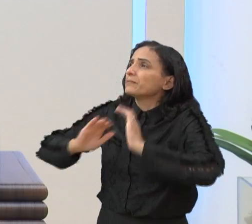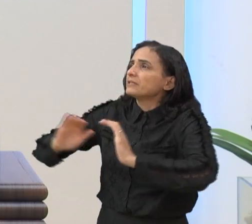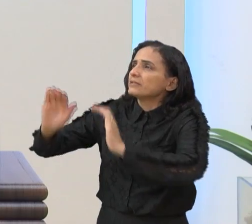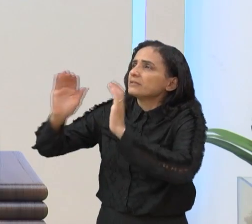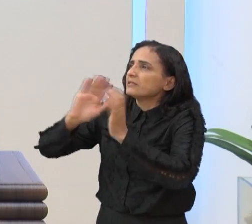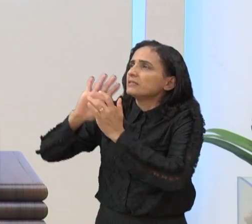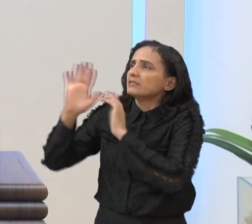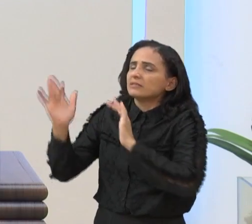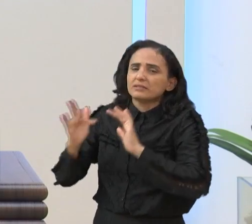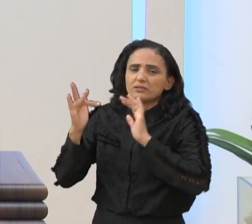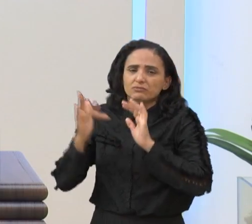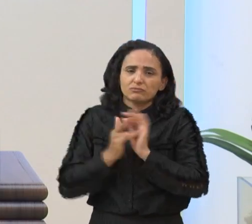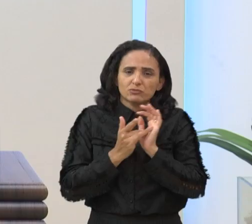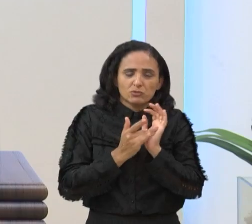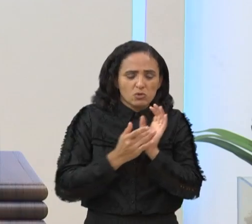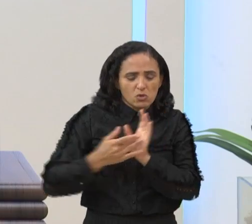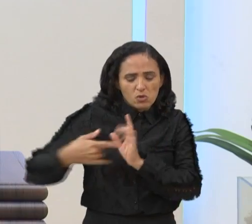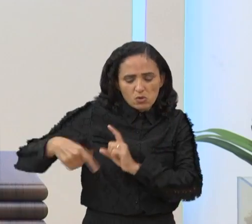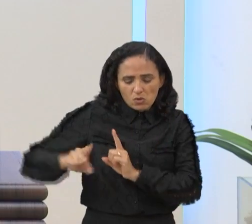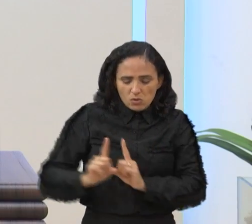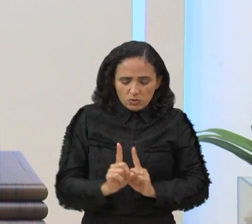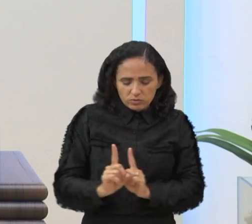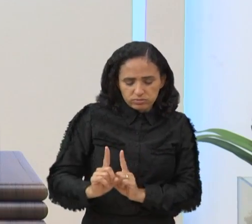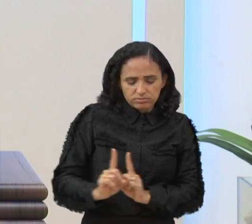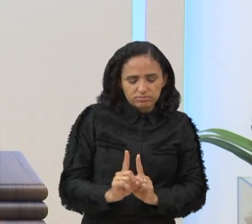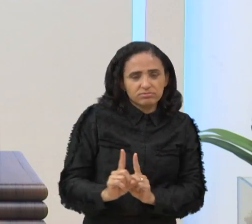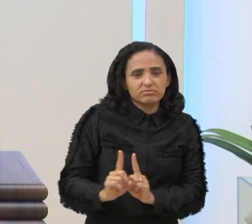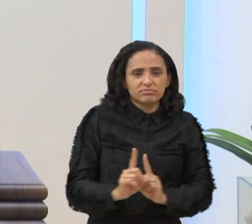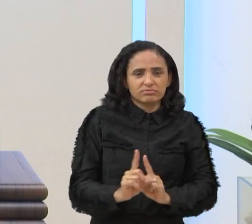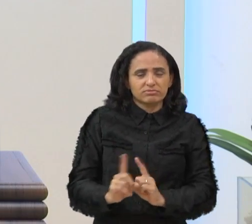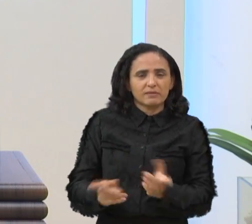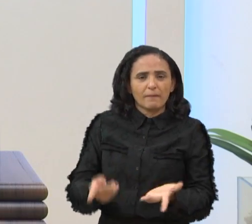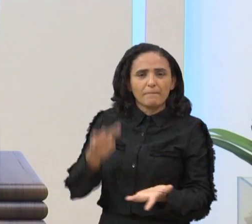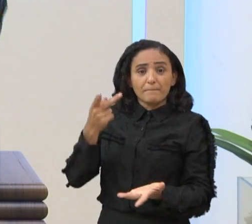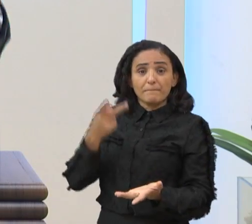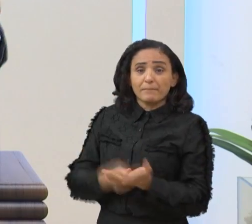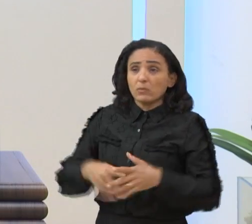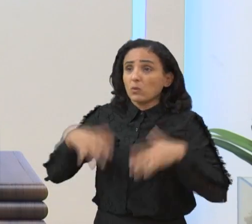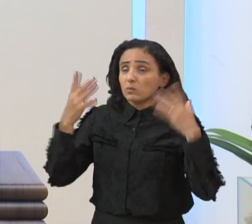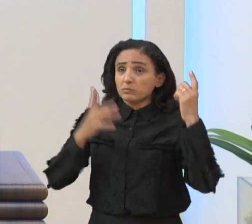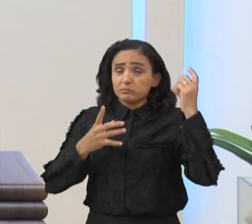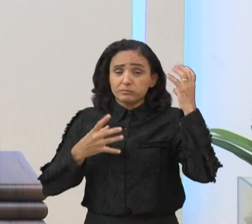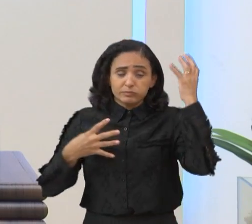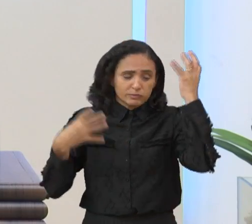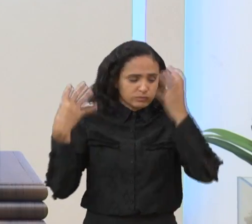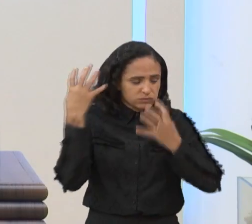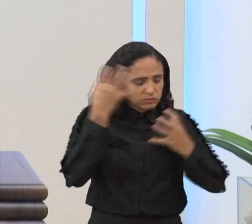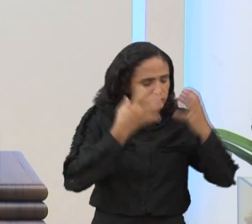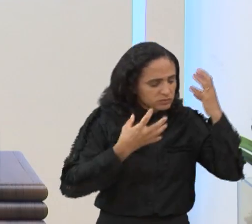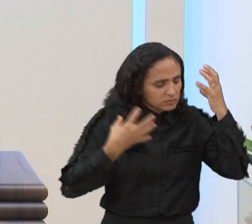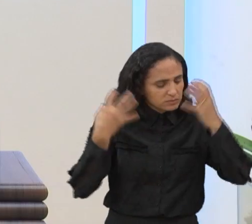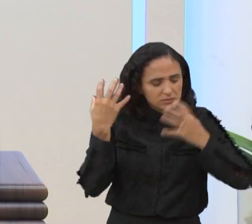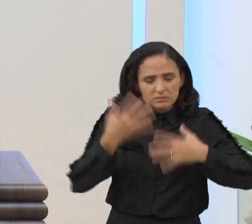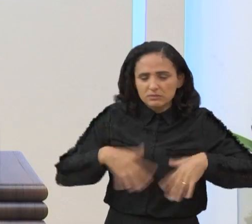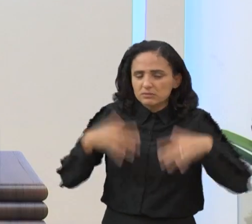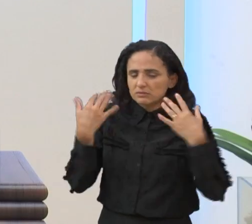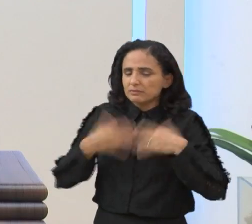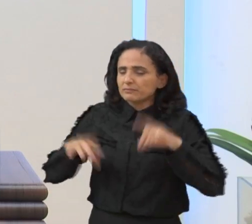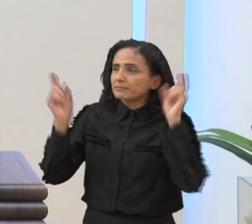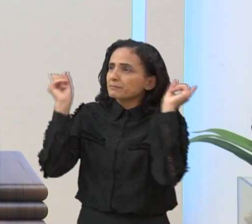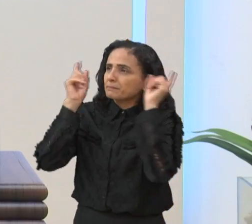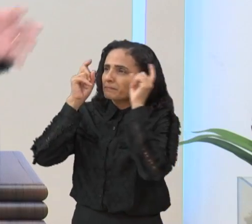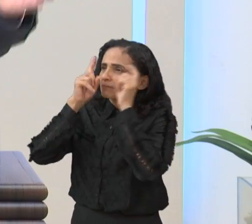E depois na caminhada cristã, vai acontecendo tantas experiências gloriosas com